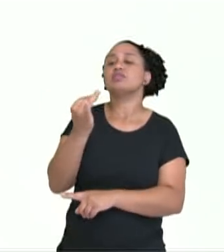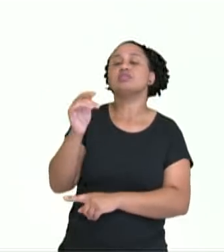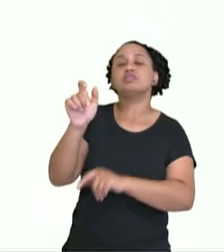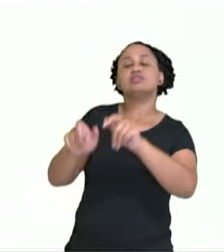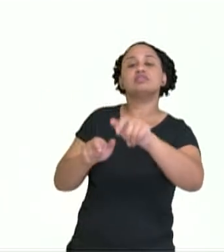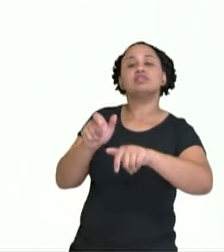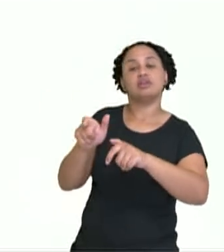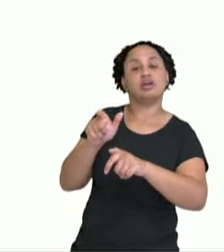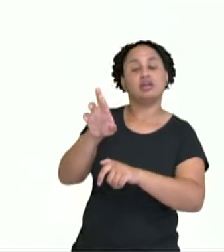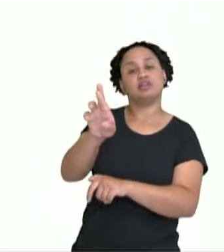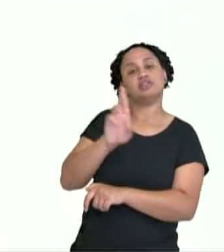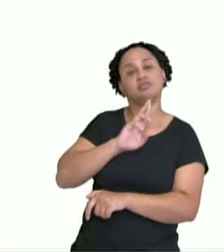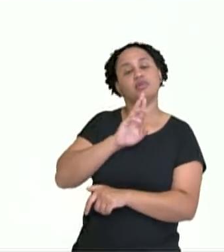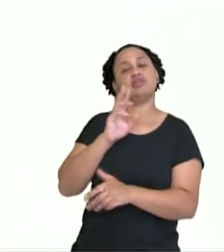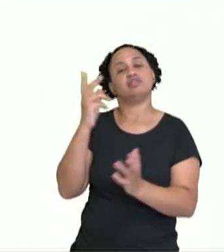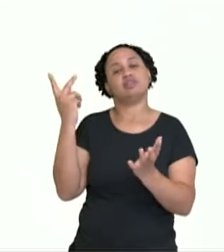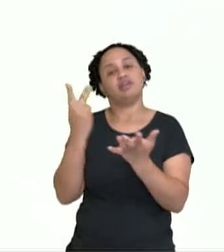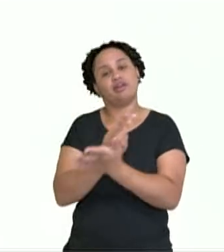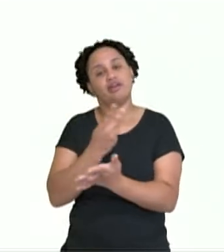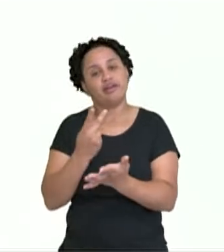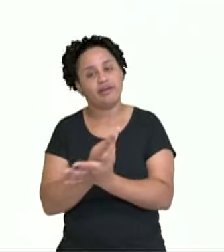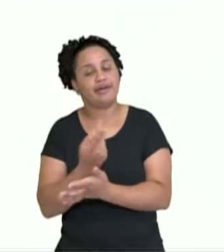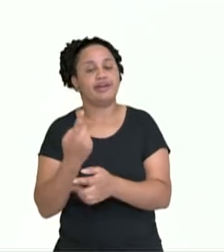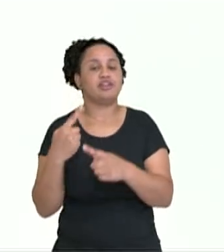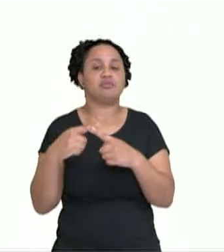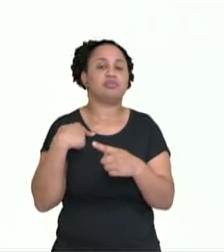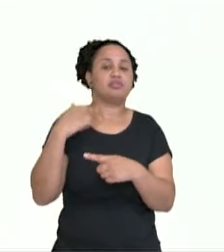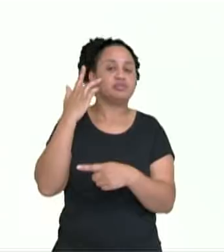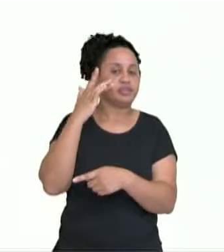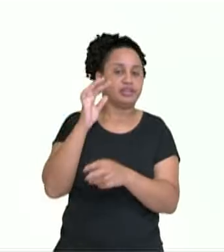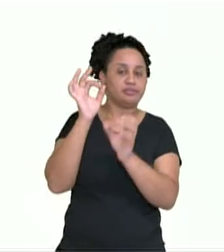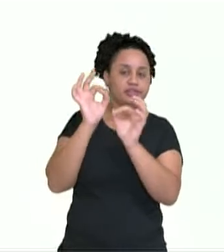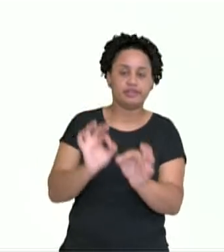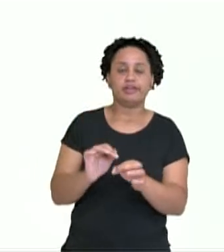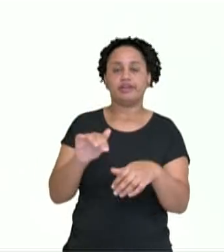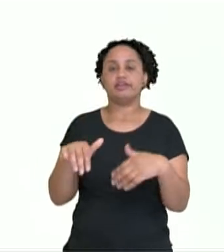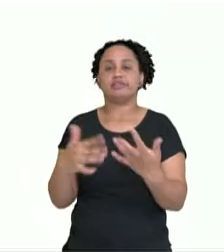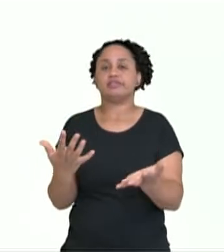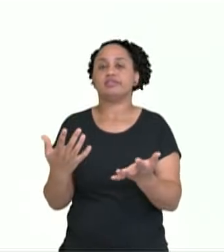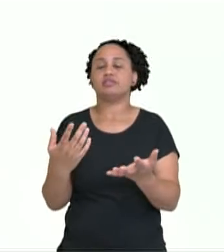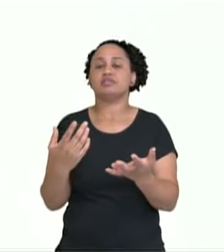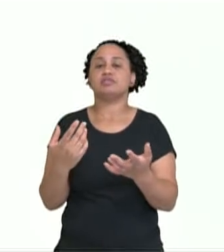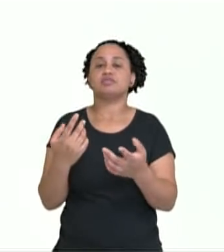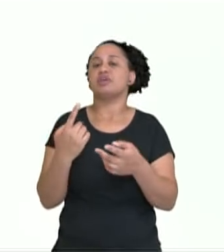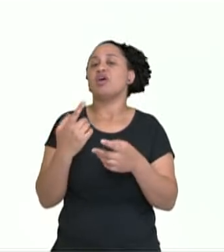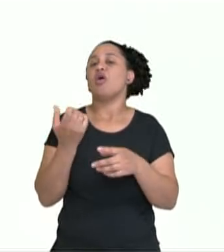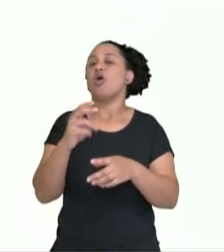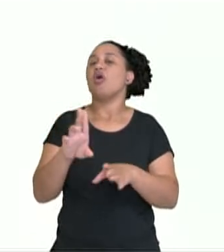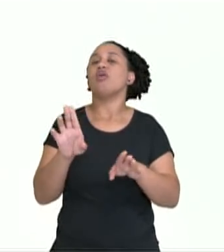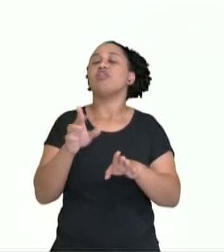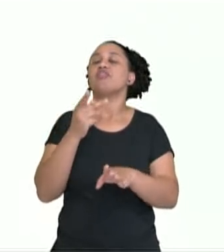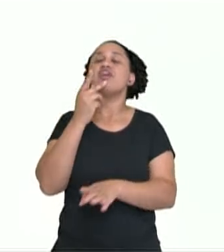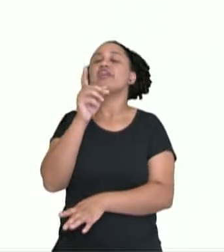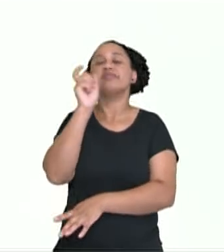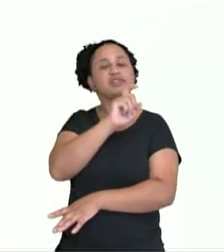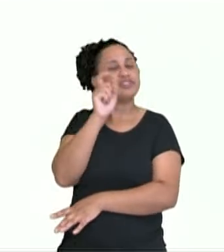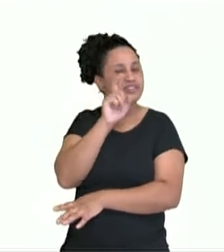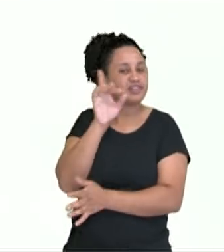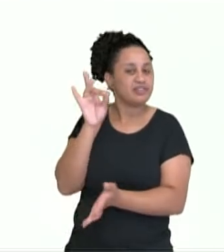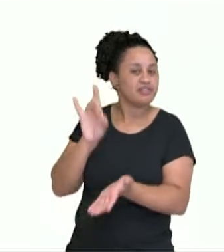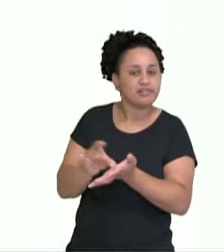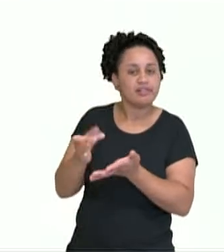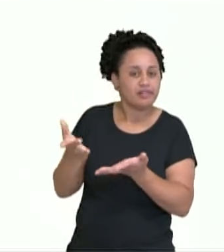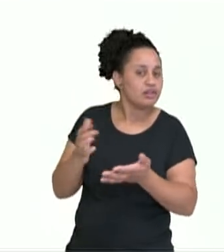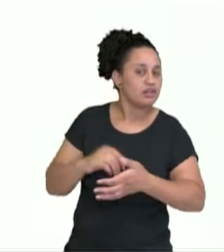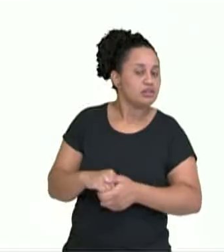vezes respondem de maneira equivocada, ou sem conhecimento, ou burlam, né, a pesquisa. Então, é um pouco